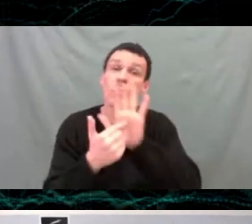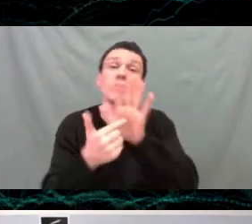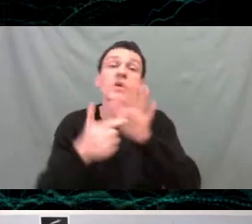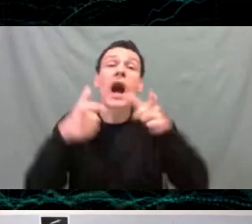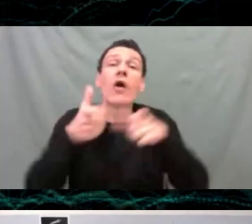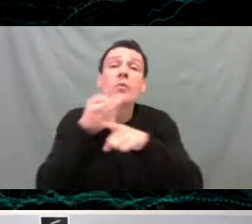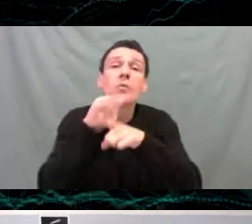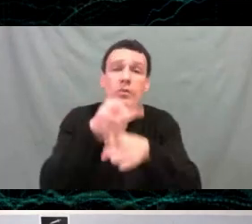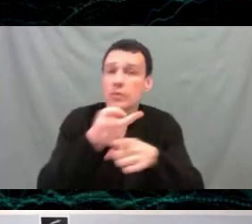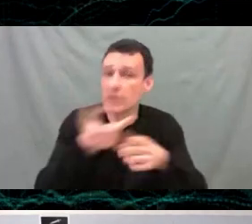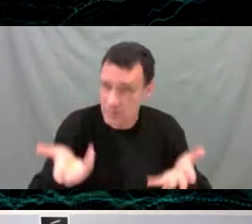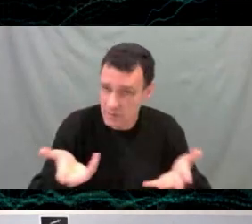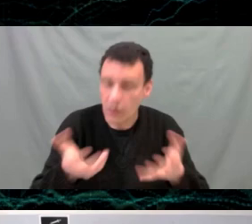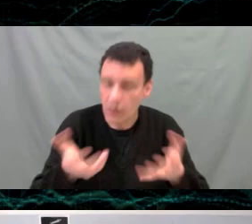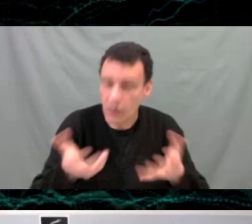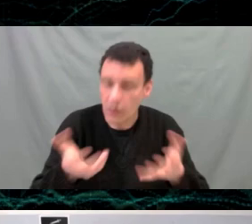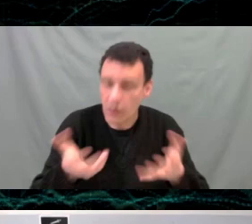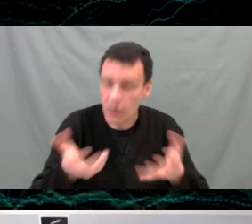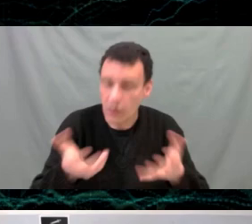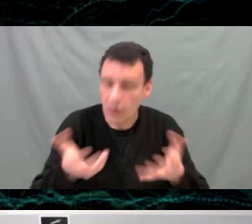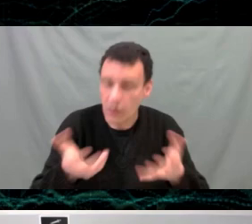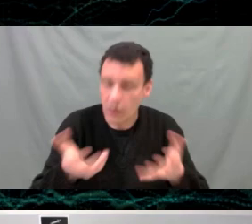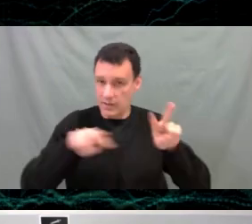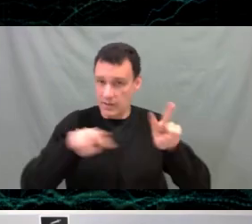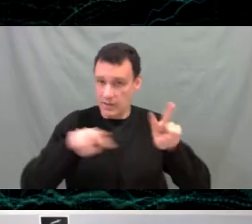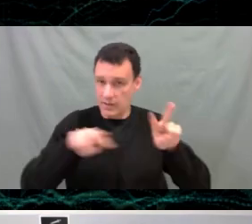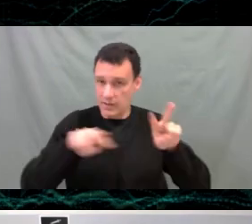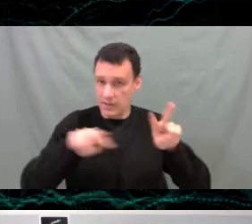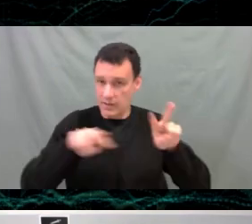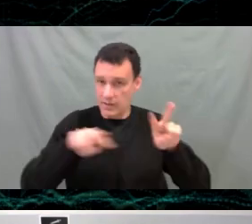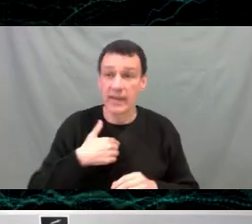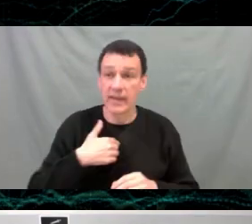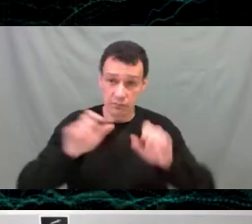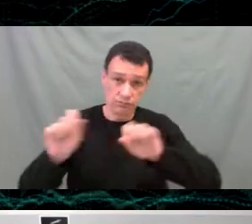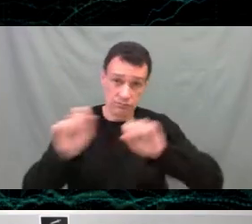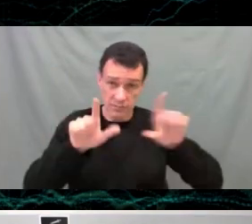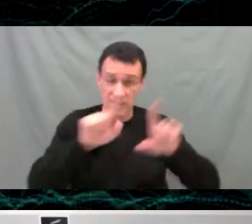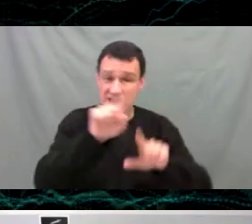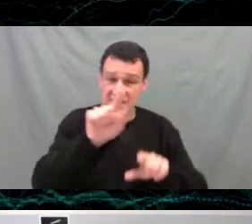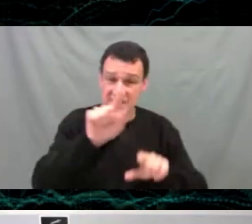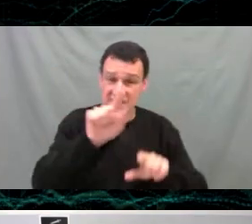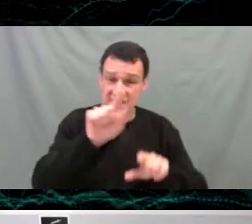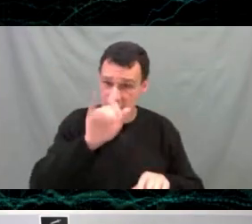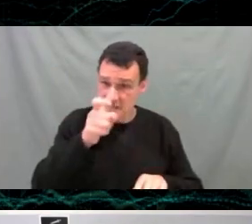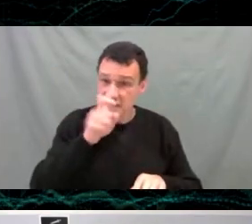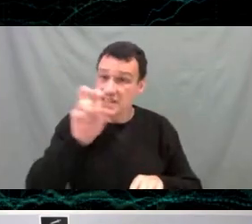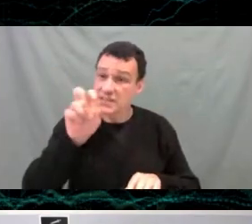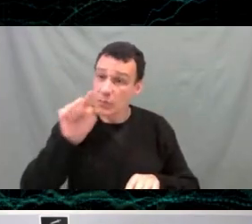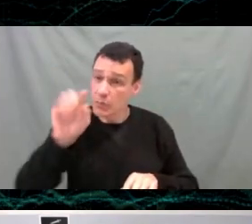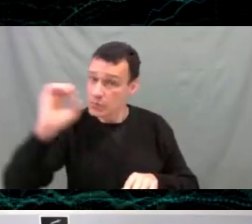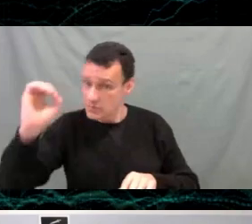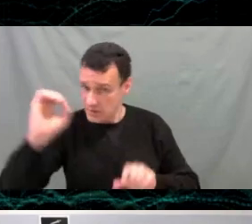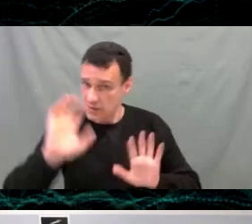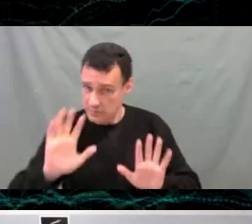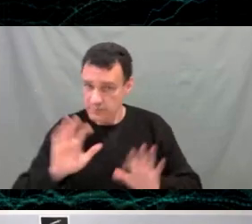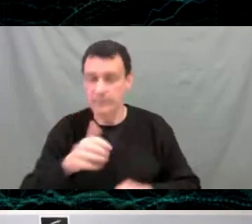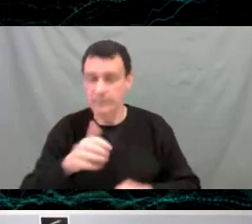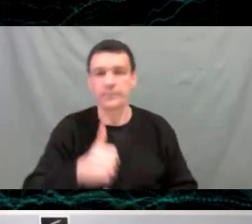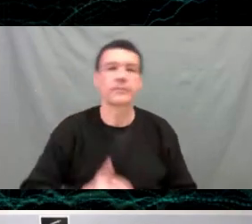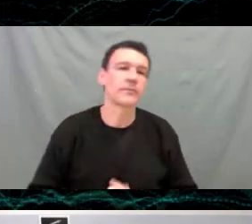por exemplo, eu estou aqui nos hábitos, eu estou nos hábitos aqui 5.0 LTS, e aí, o que, que eu vou